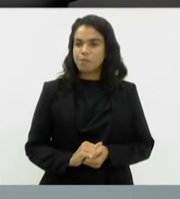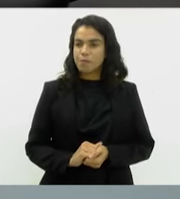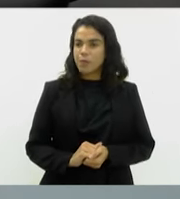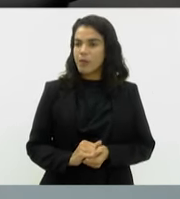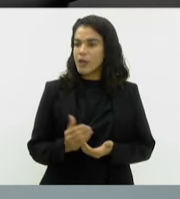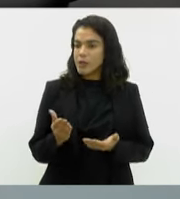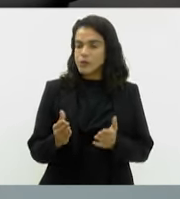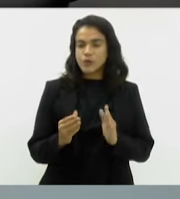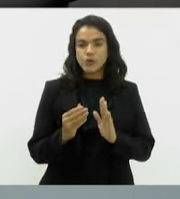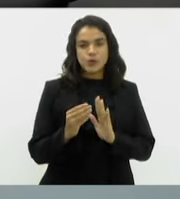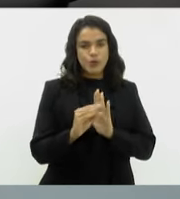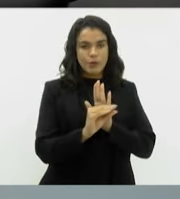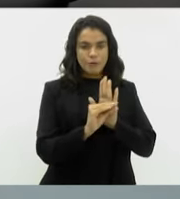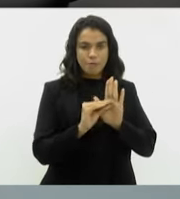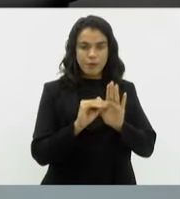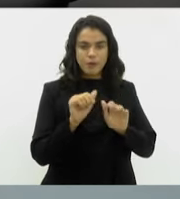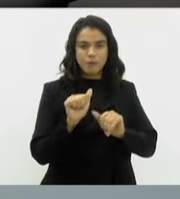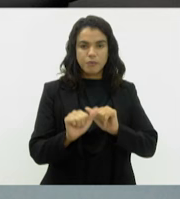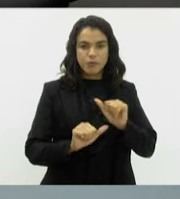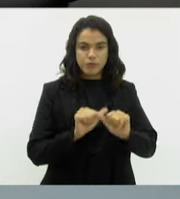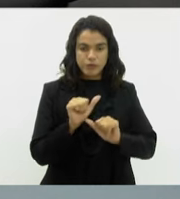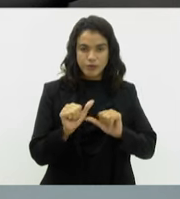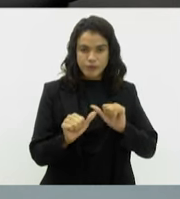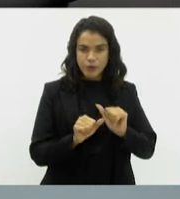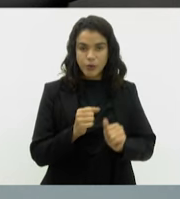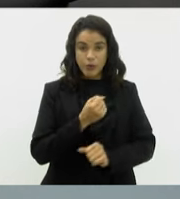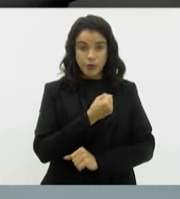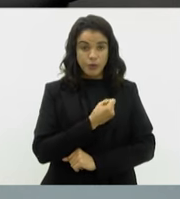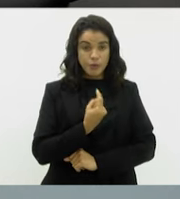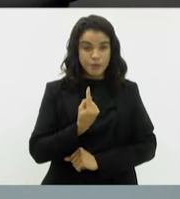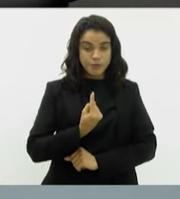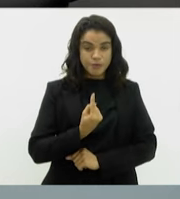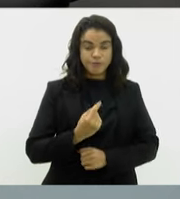na sua emenda modificativa número 1.